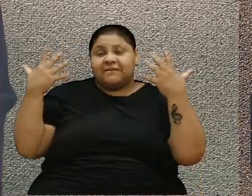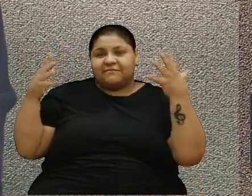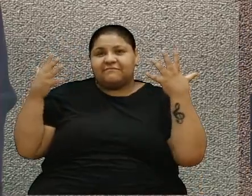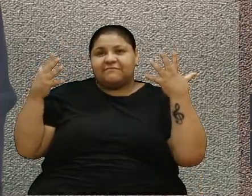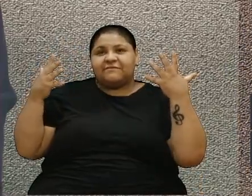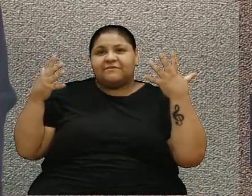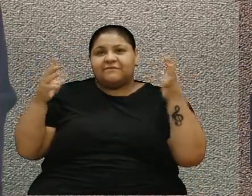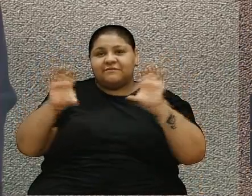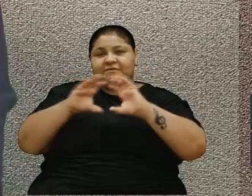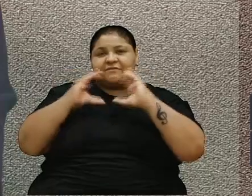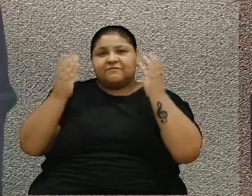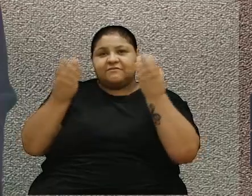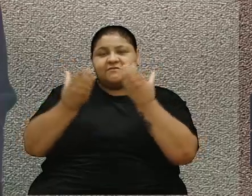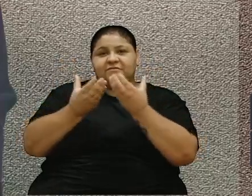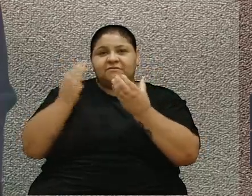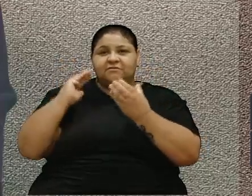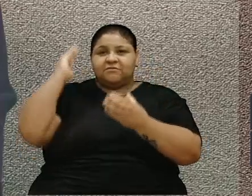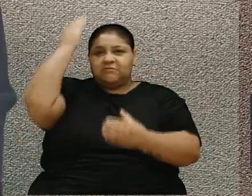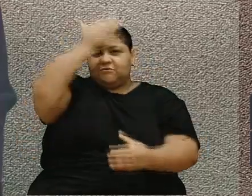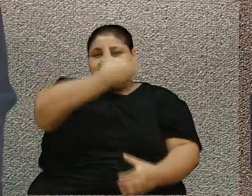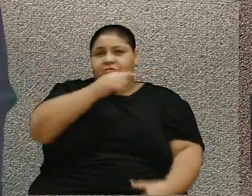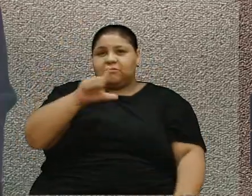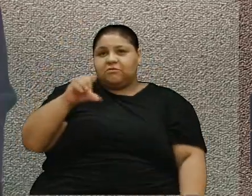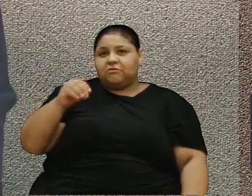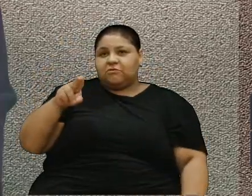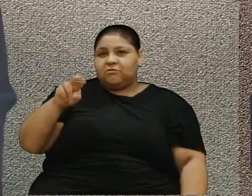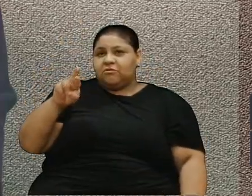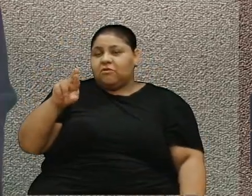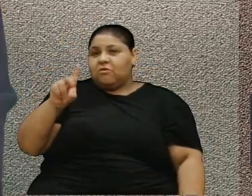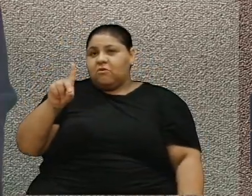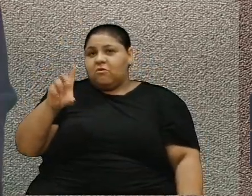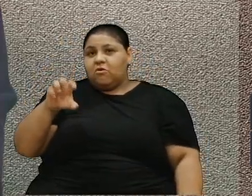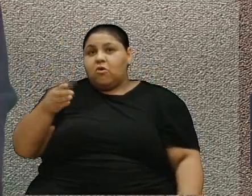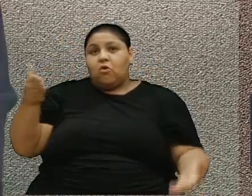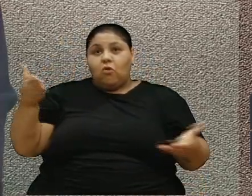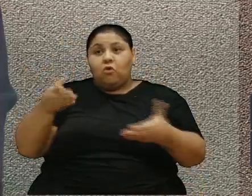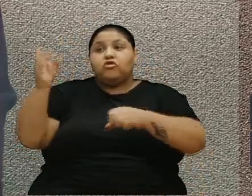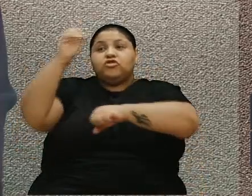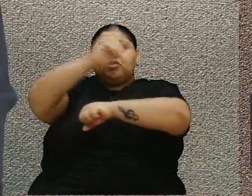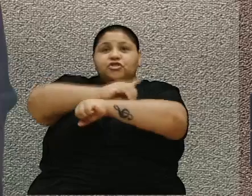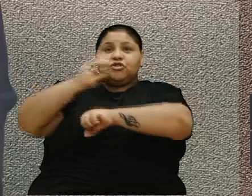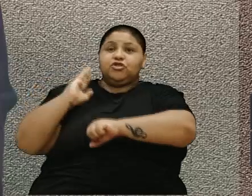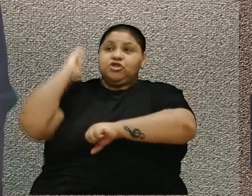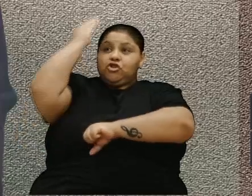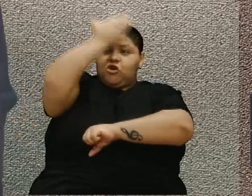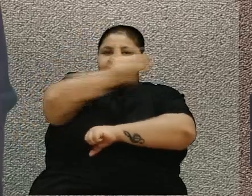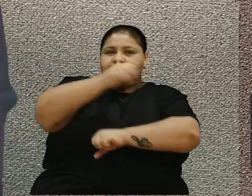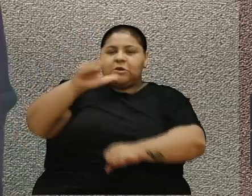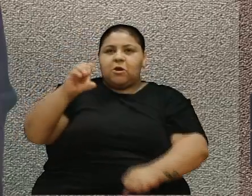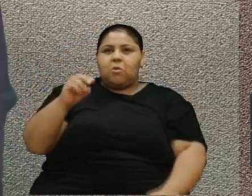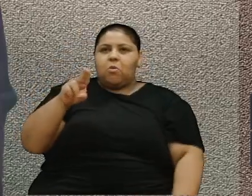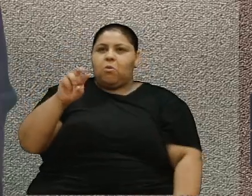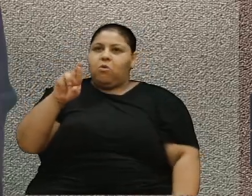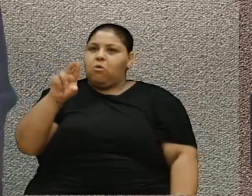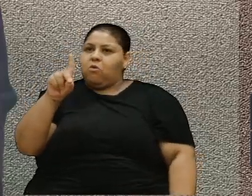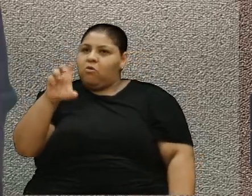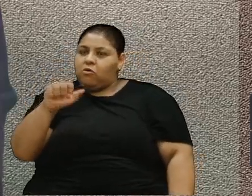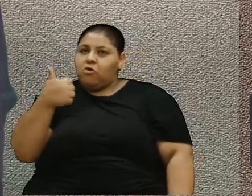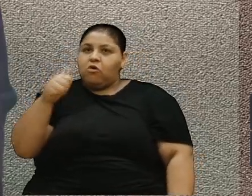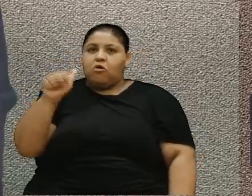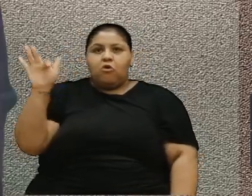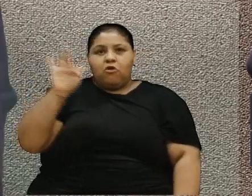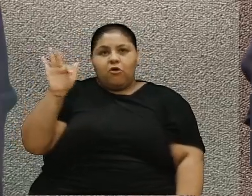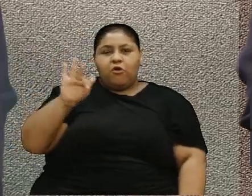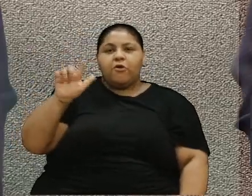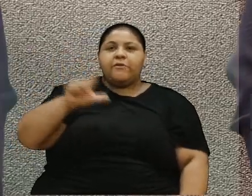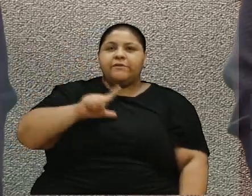com a comunidade Nossa Senhora de Lourdes. Aliás, hoje é dia de Nossa Senhora de Lourdes. Dia 11 de fevereiro, nós teremos na nossa